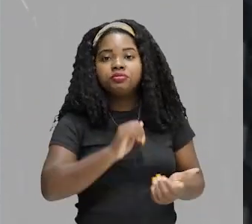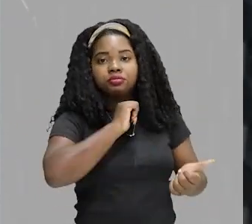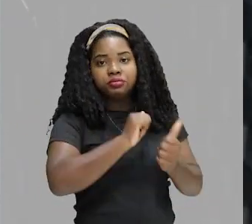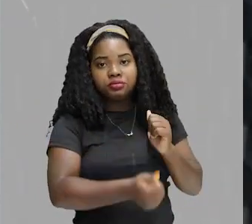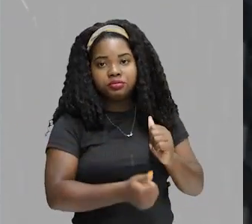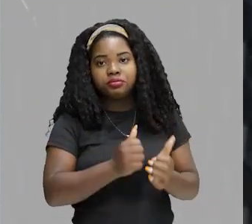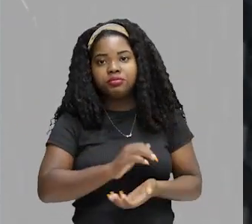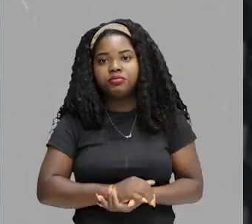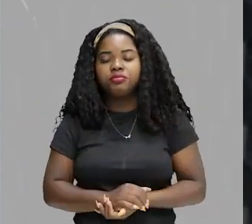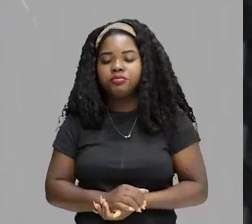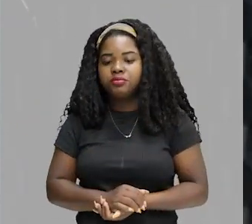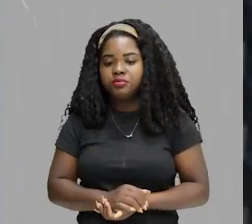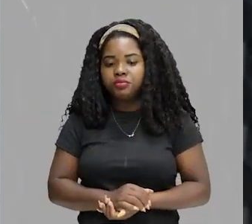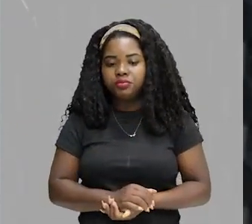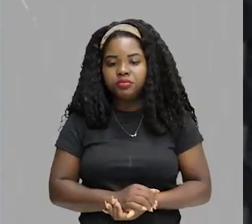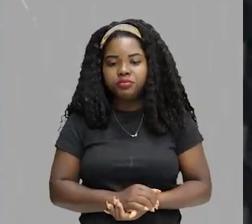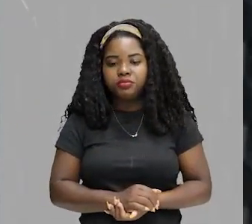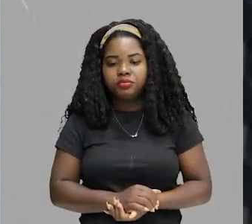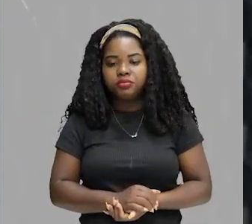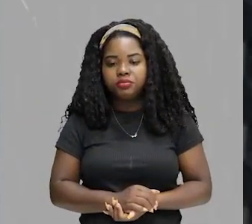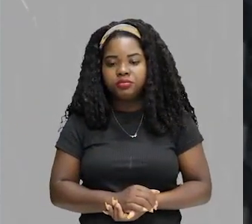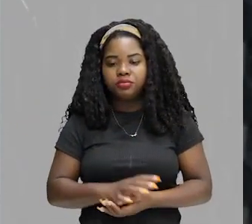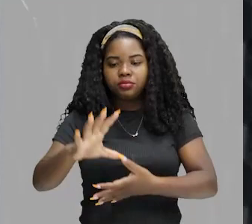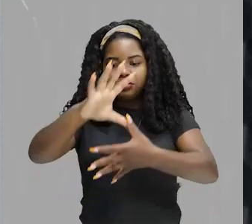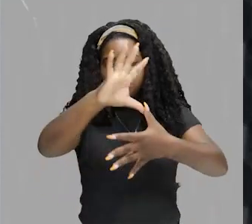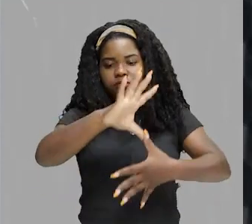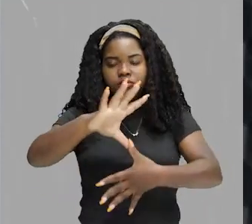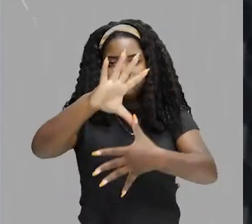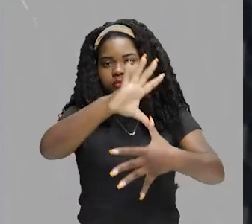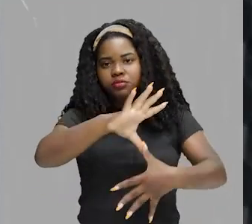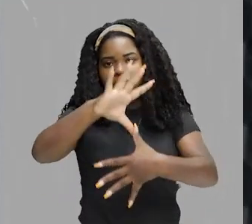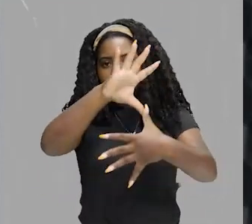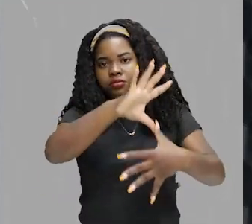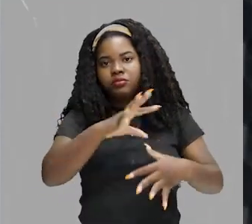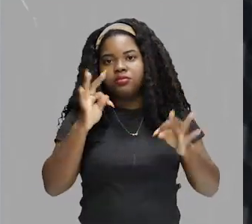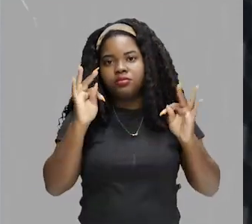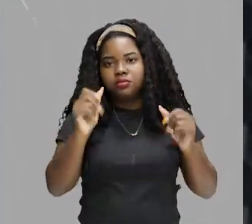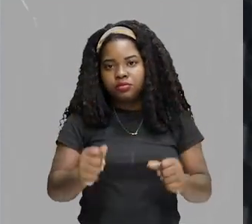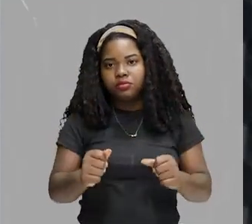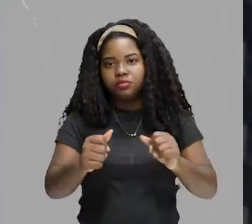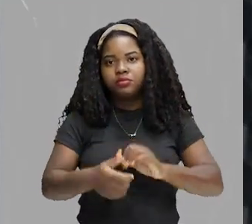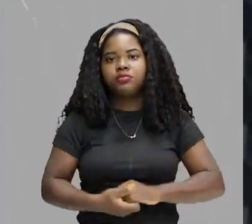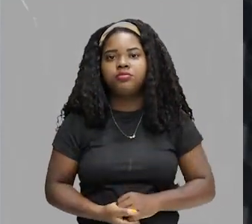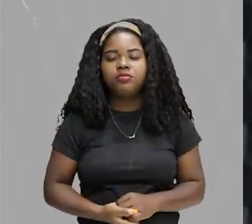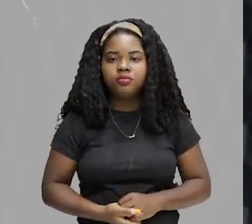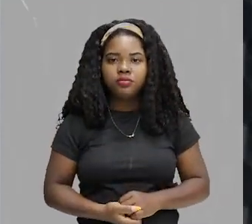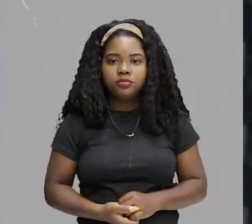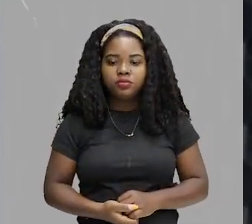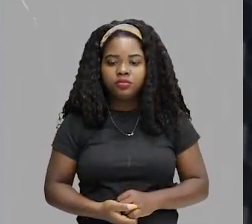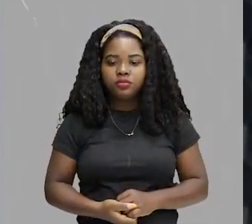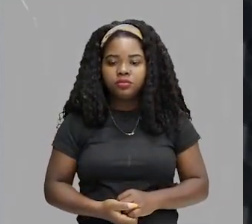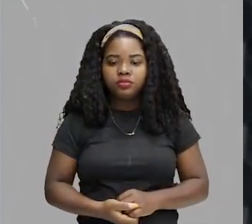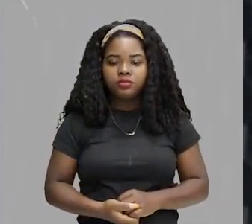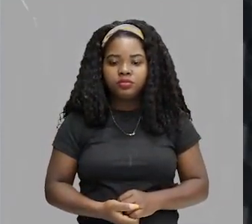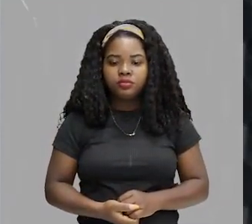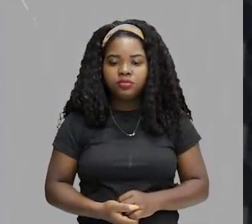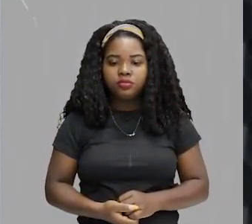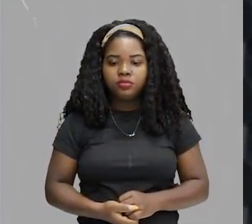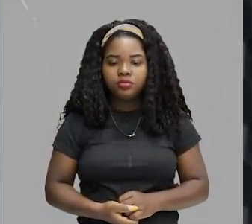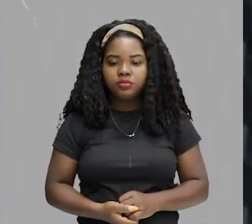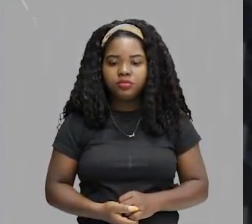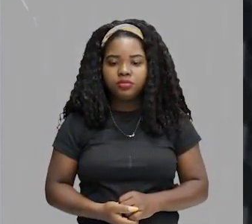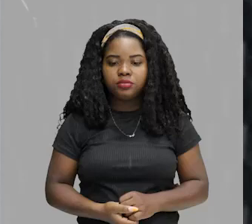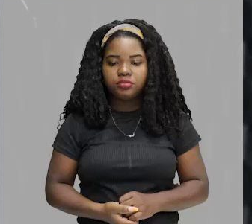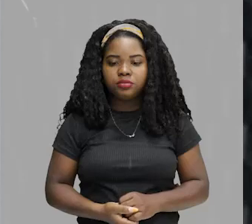o basquete 3x3 em todos os continentes. Todo mundo não, em todos os continentes, tá? Vamos arrumar isso aí. Todos os continentes